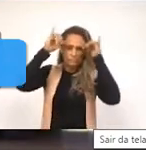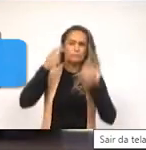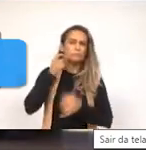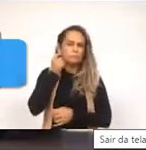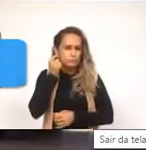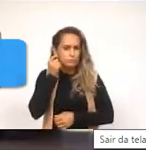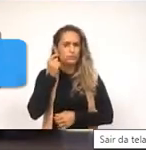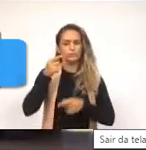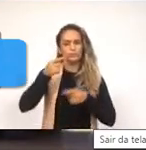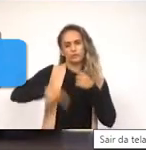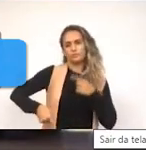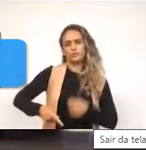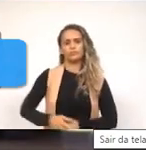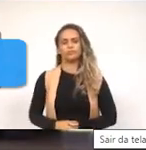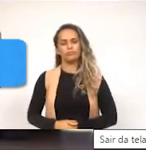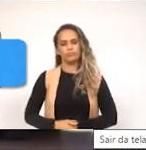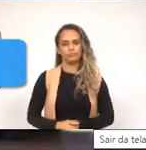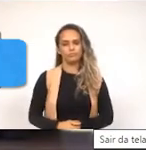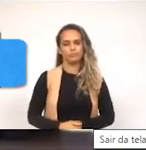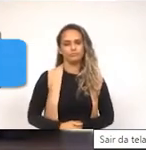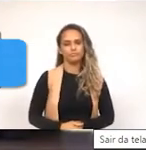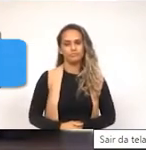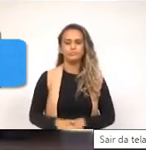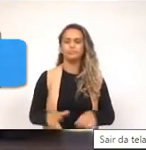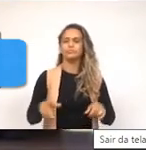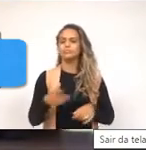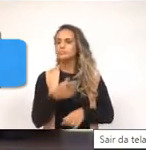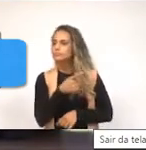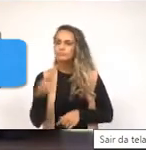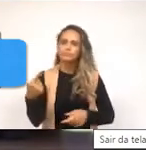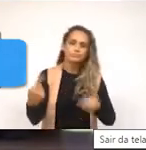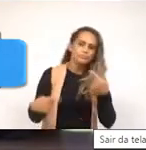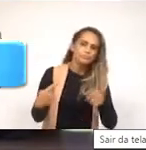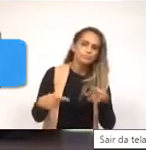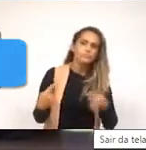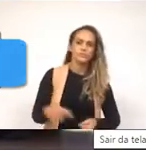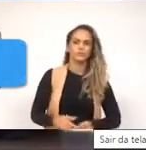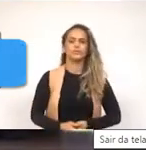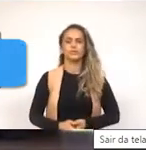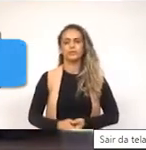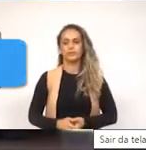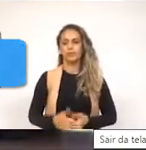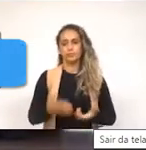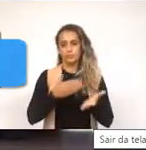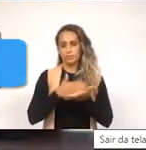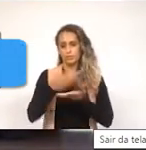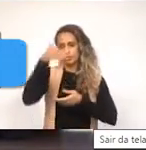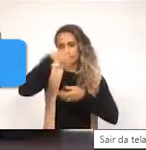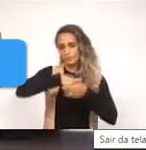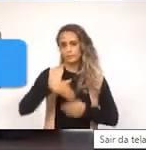animais para fins estéticos. Algum deputado para discutir? Tatuagem não, passamos votação.